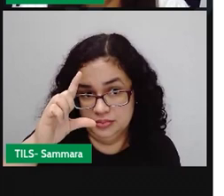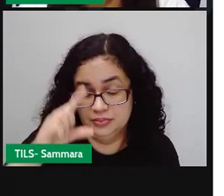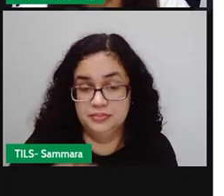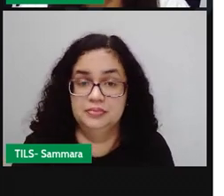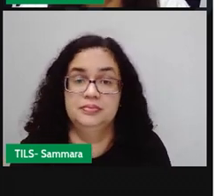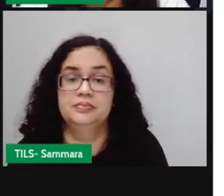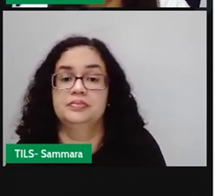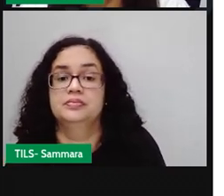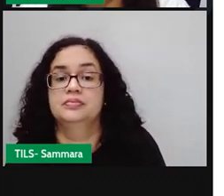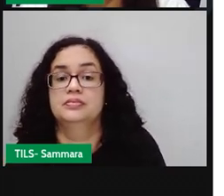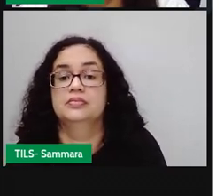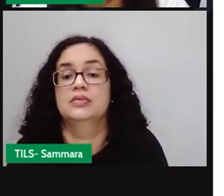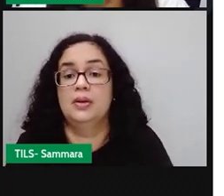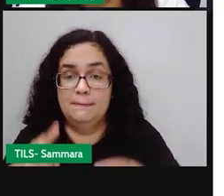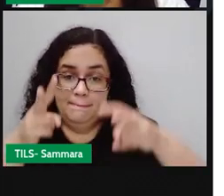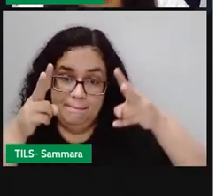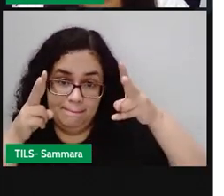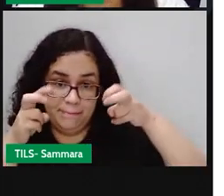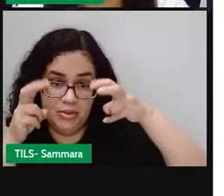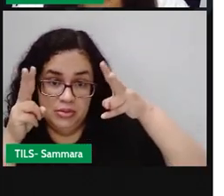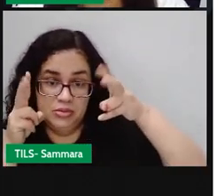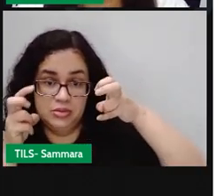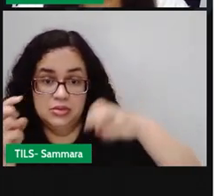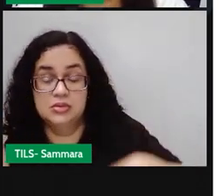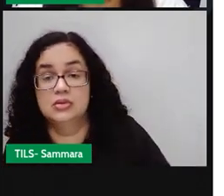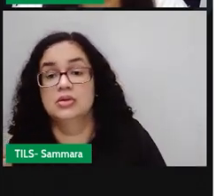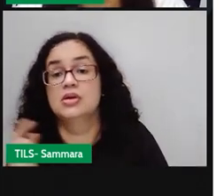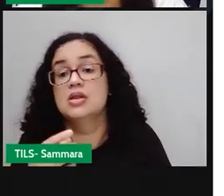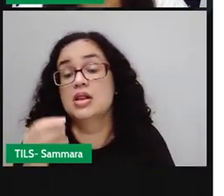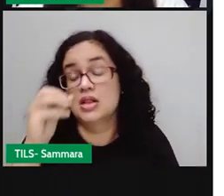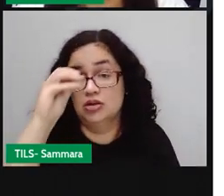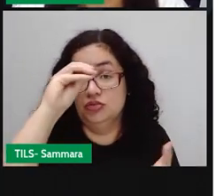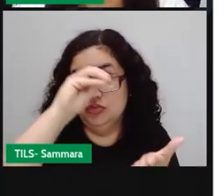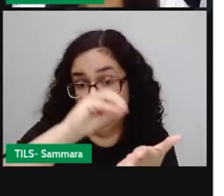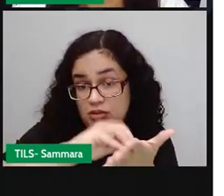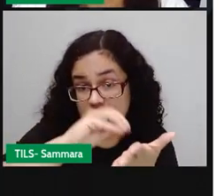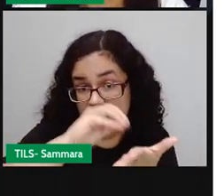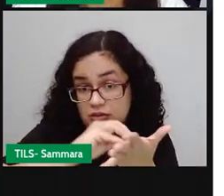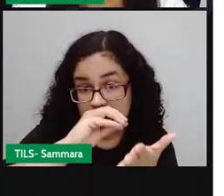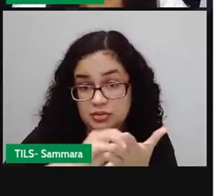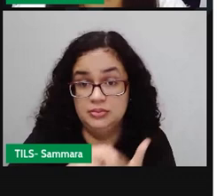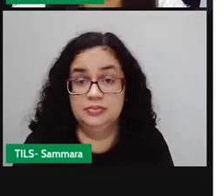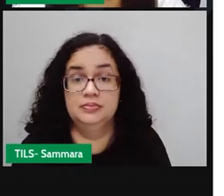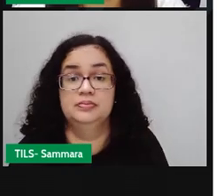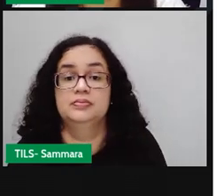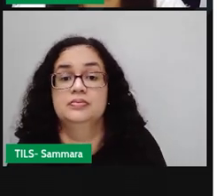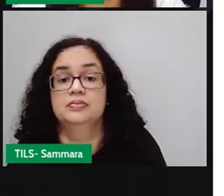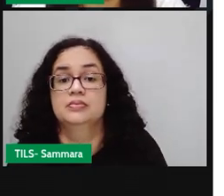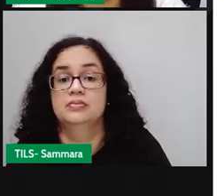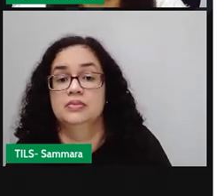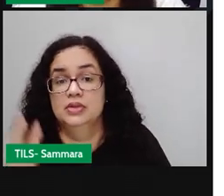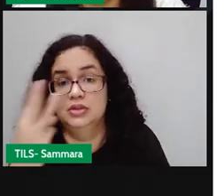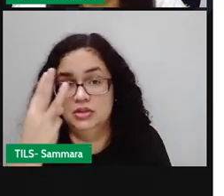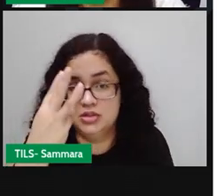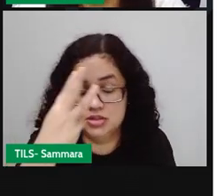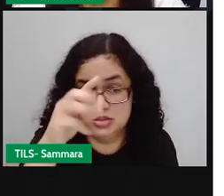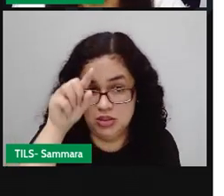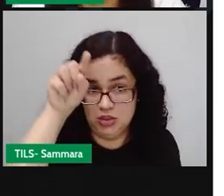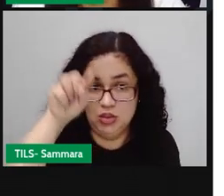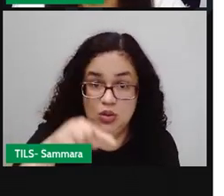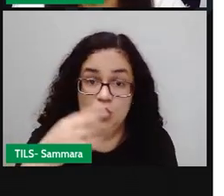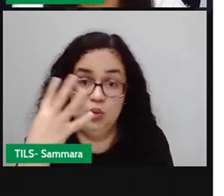aumentavam. Então, o que a gente percebe? Que as peças que estavam faltando, ó, é a peça